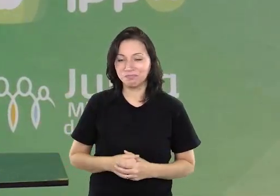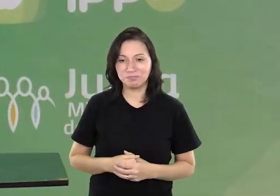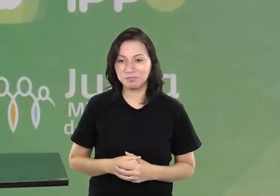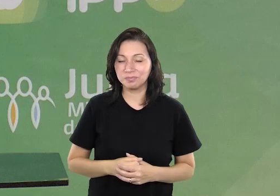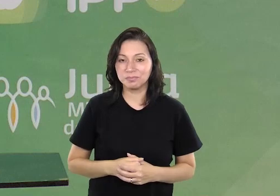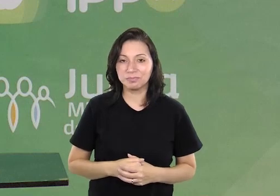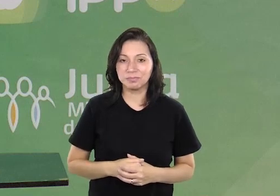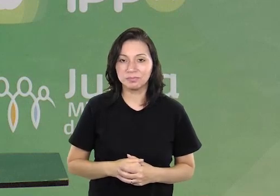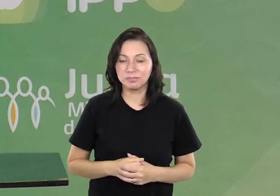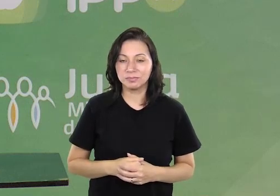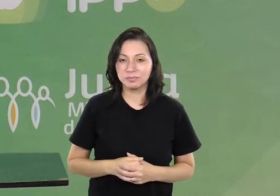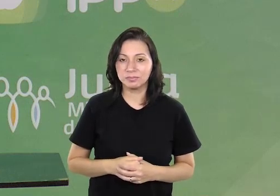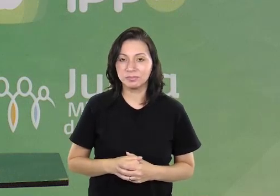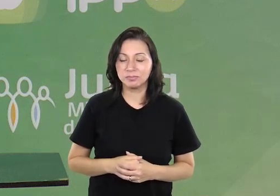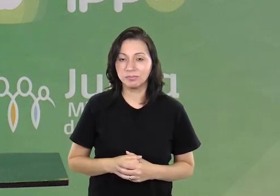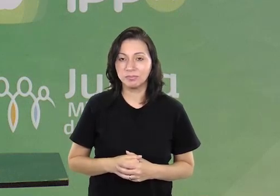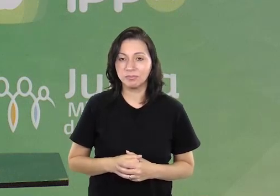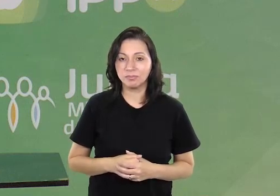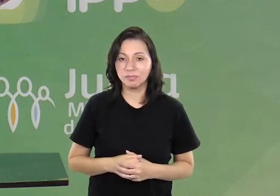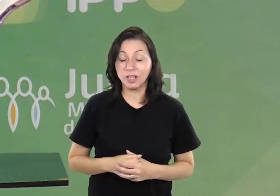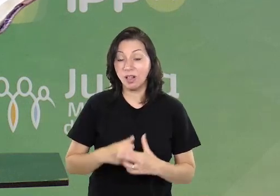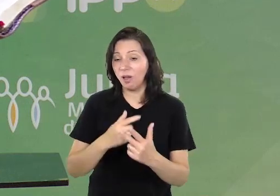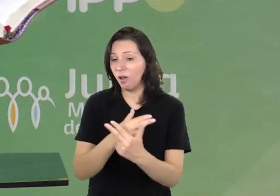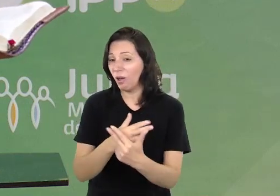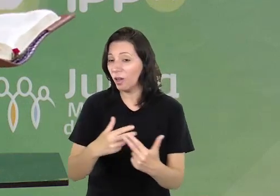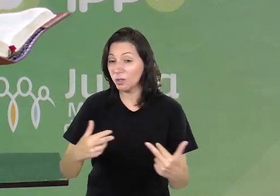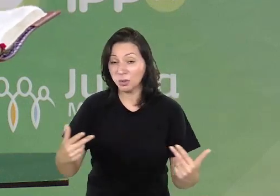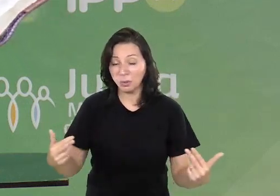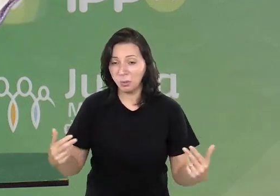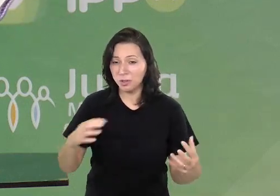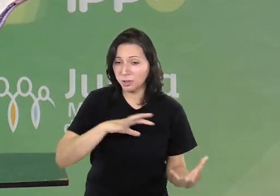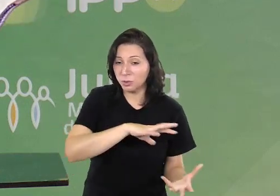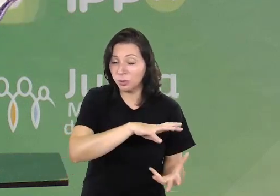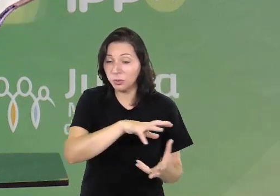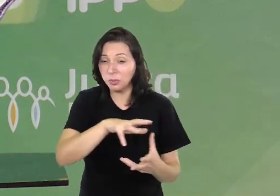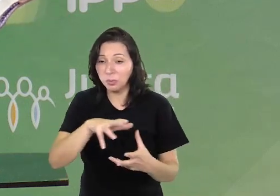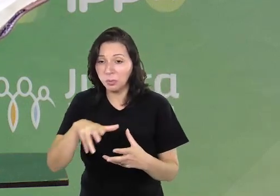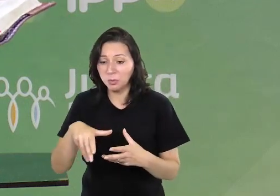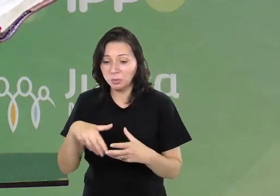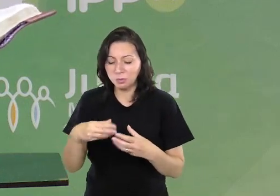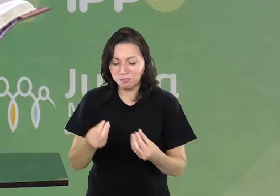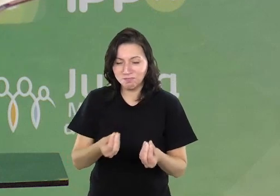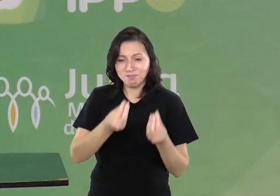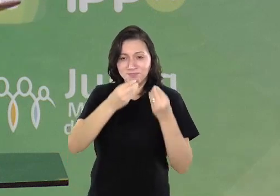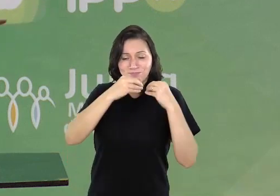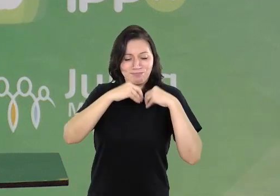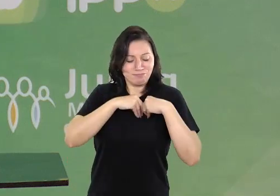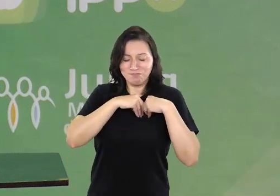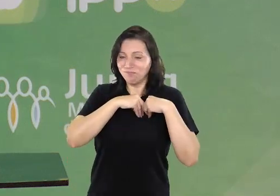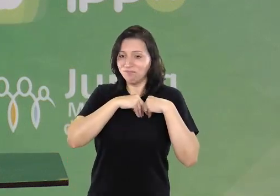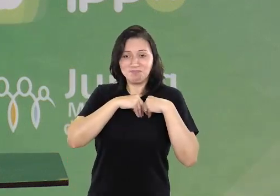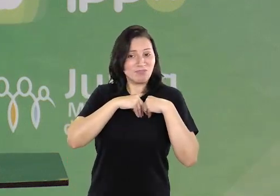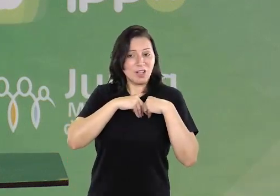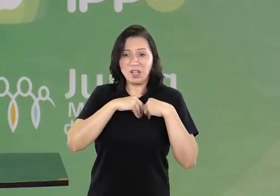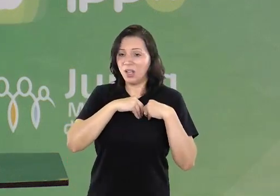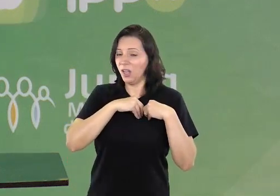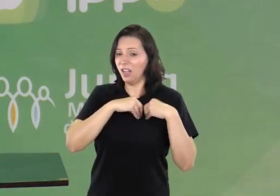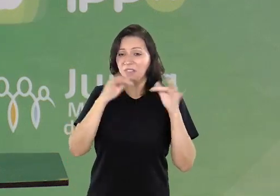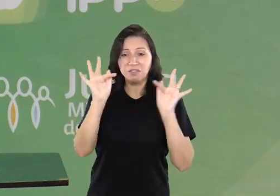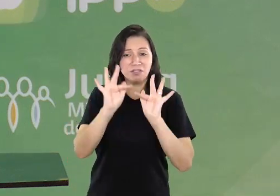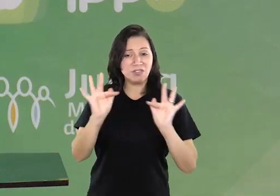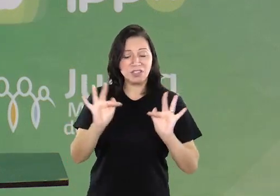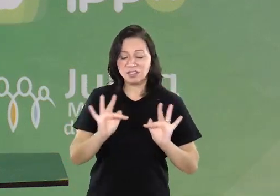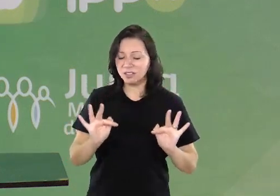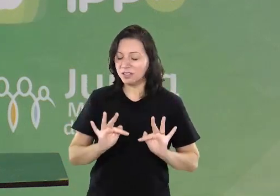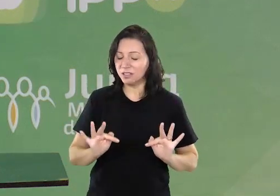celebridades realizações nada disso nada disso vai preencher o seu coração que Deus colocou a eternidade no seu coração e nada daquilo que é temporal e terreno